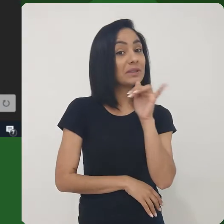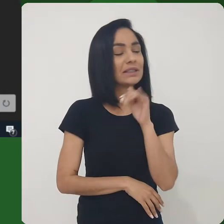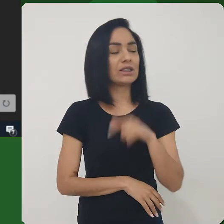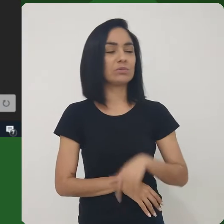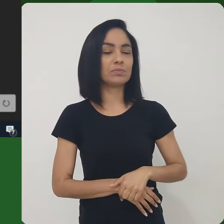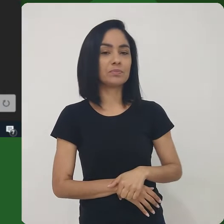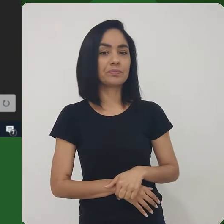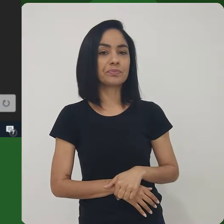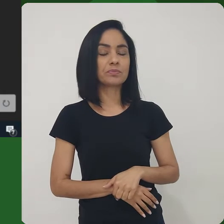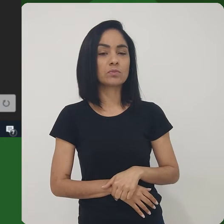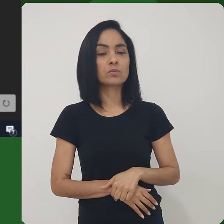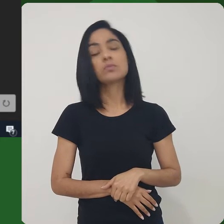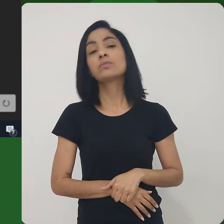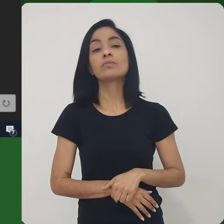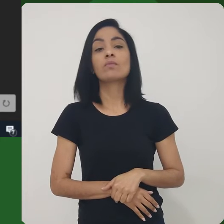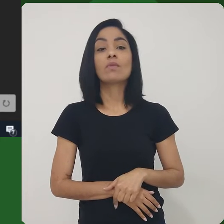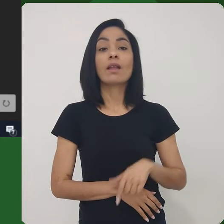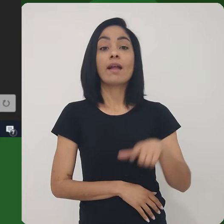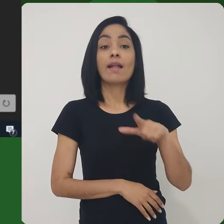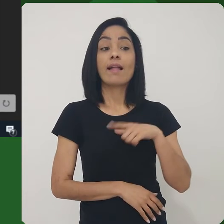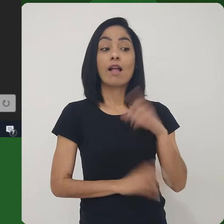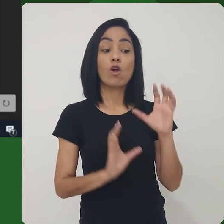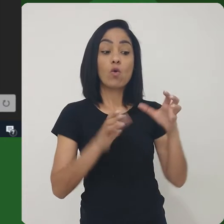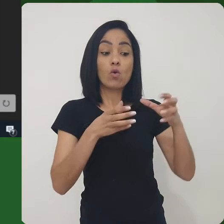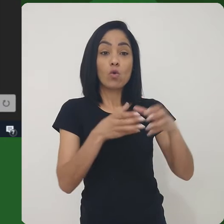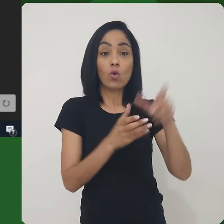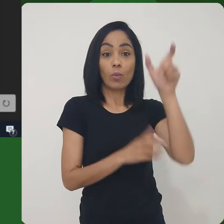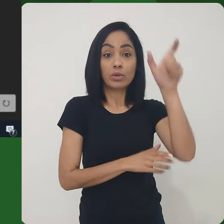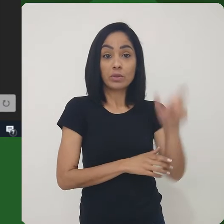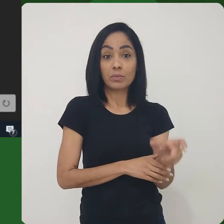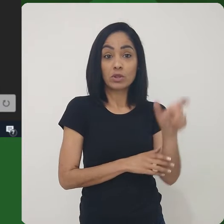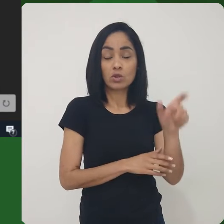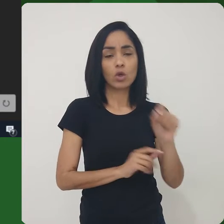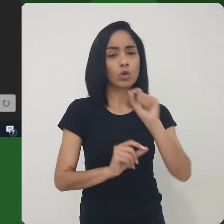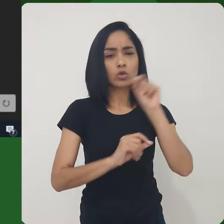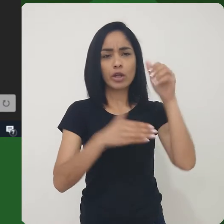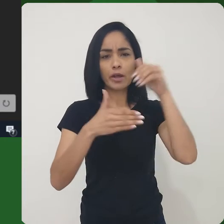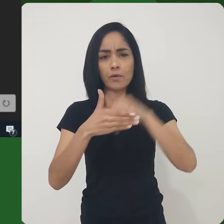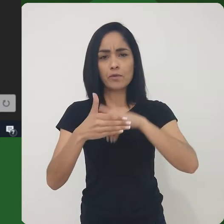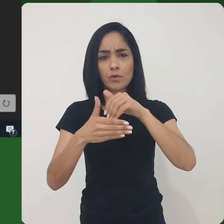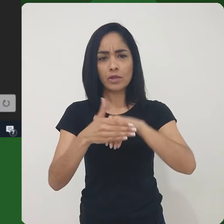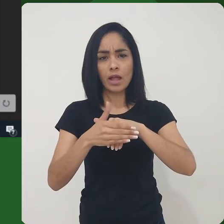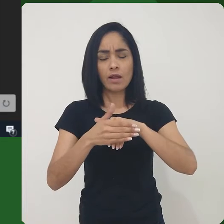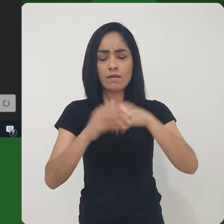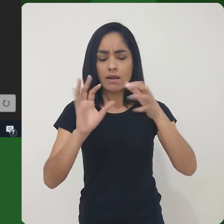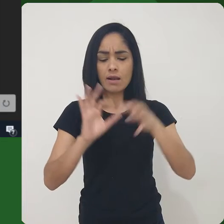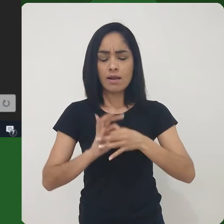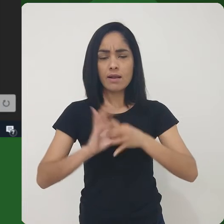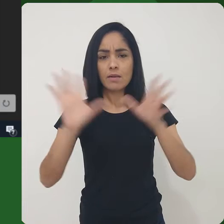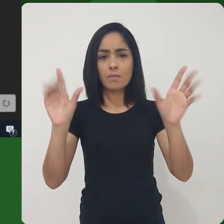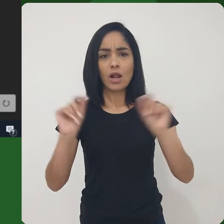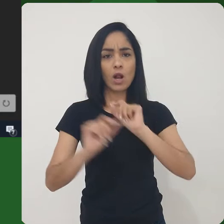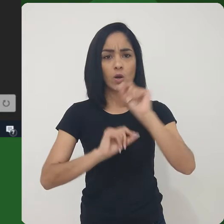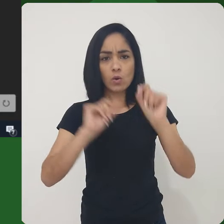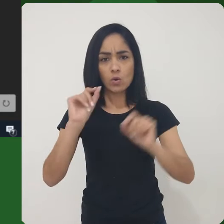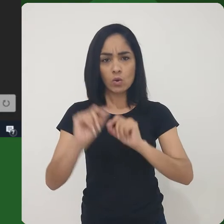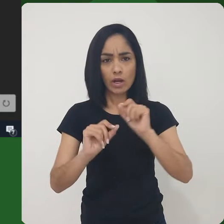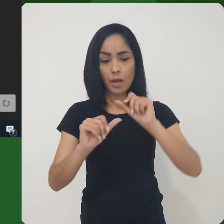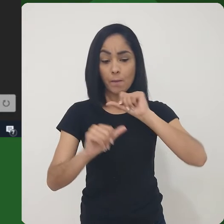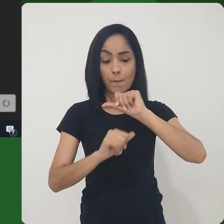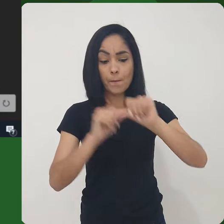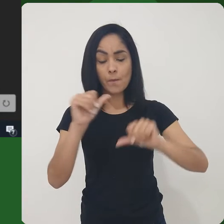exemplo. Os senhores acionistas, por unanimidade de votos, deliberaram ratificar a aprovação do